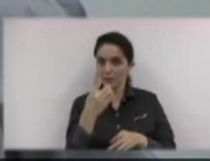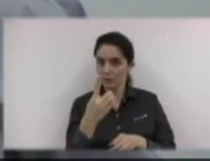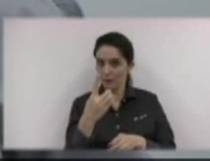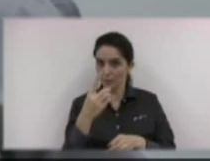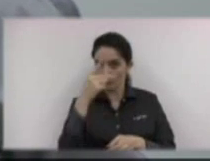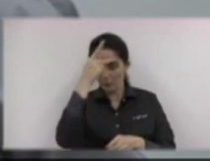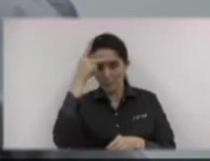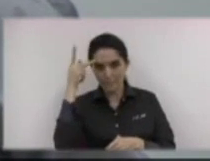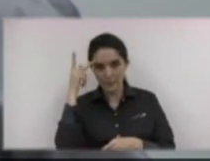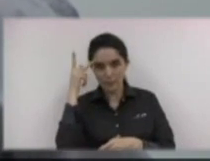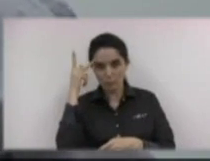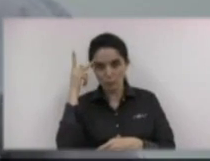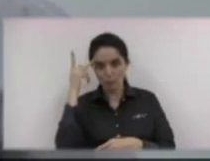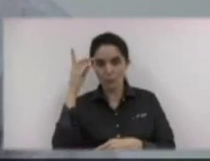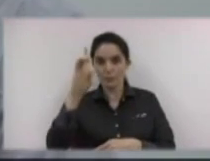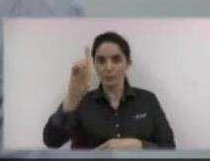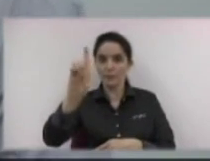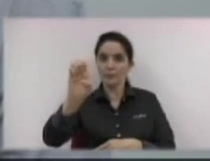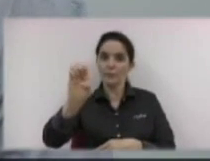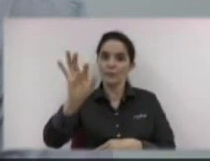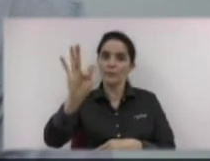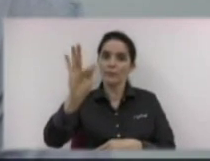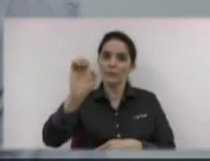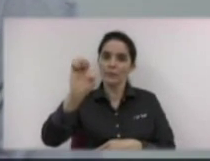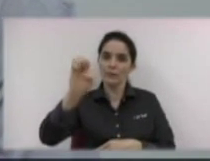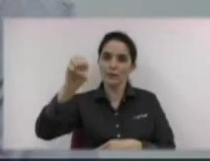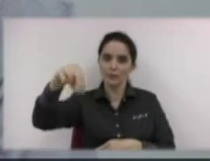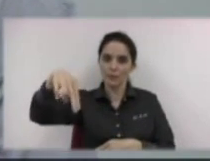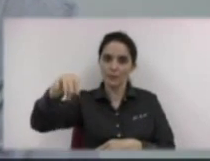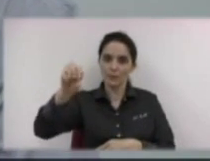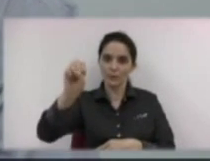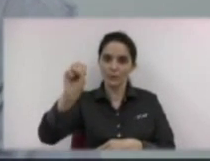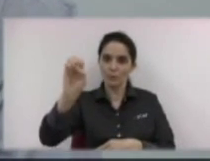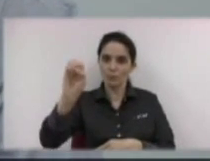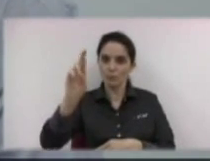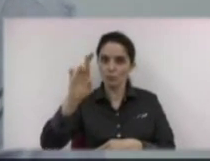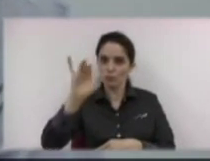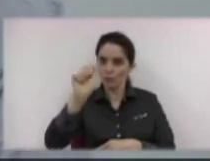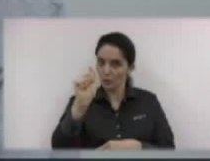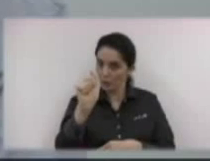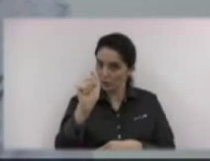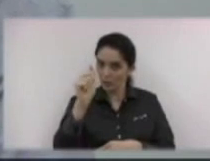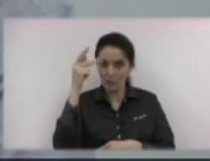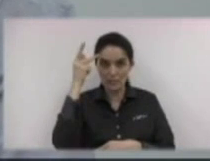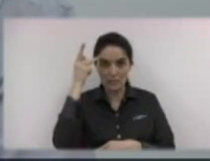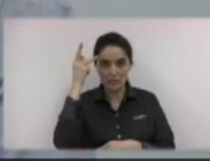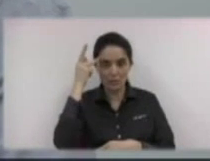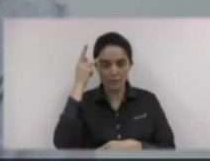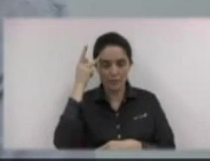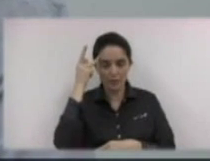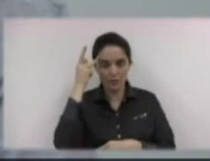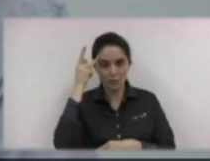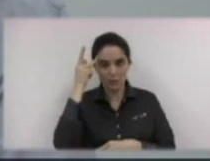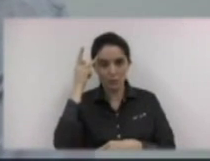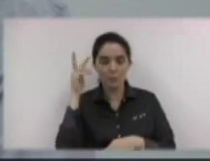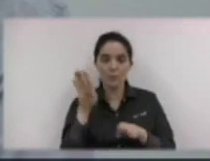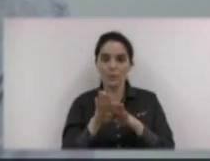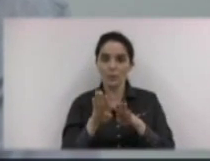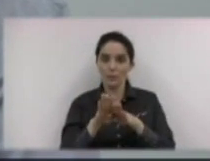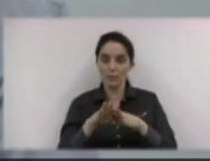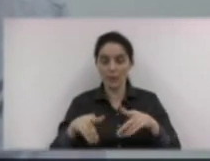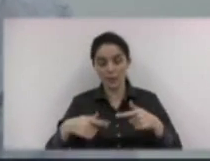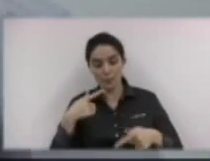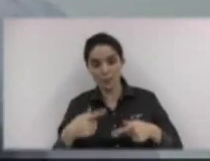Defensoria Pública de São Paulo, que estará também abrindo um debate com os presentes aqui, para que a gente